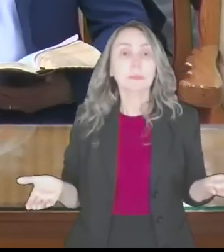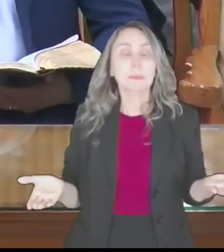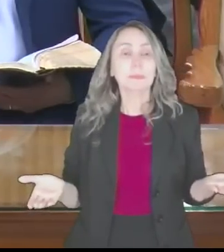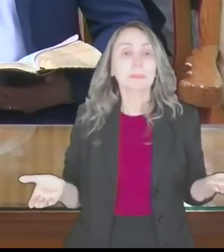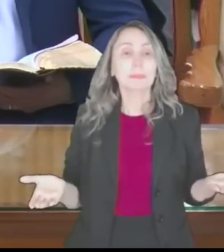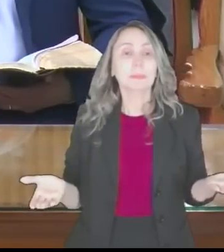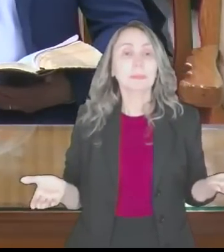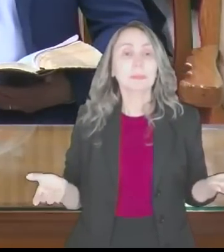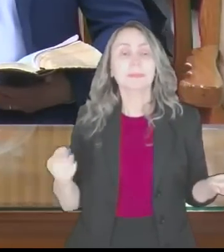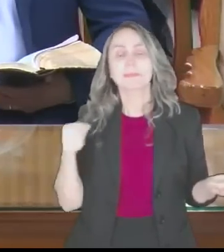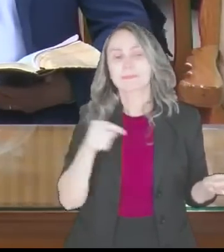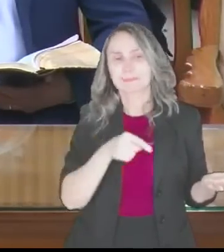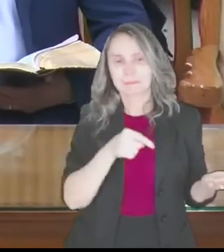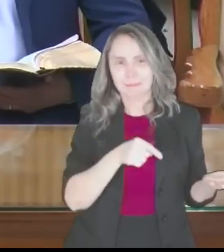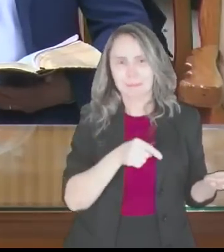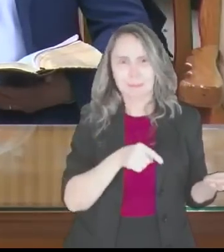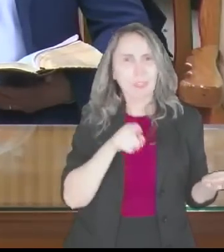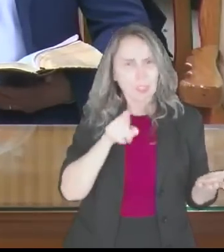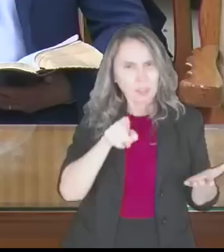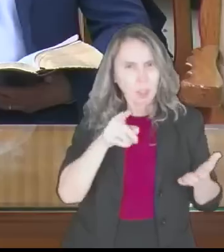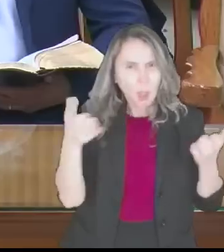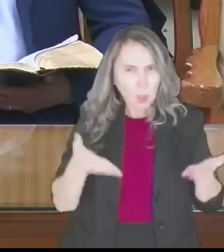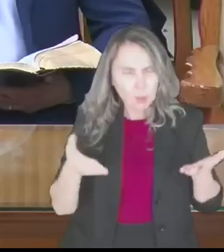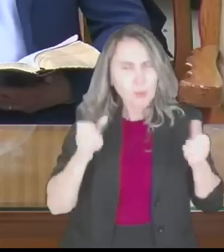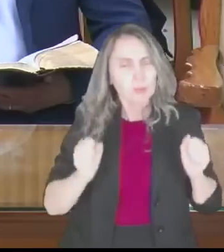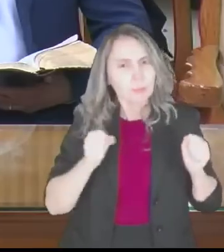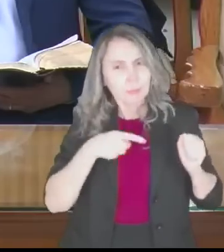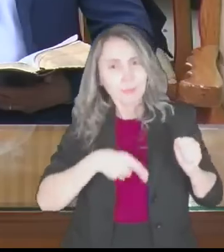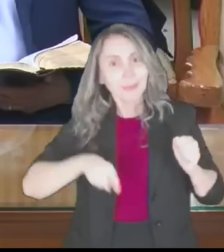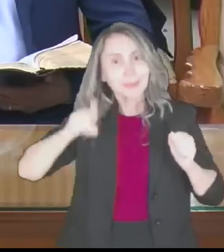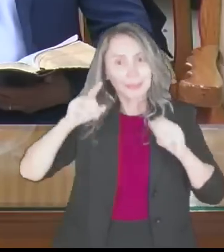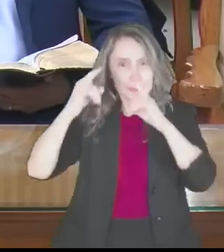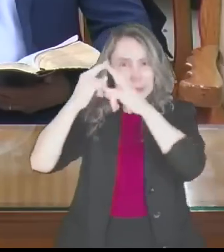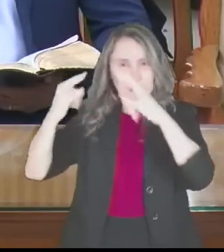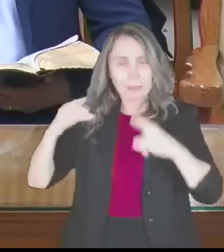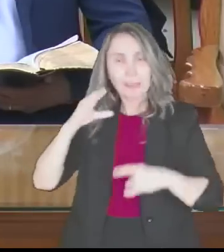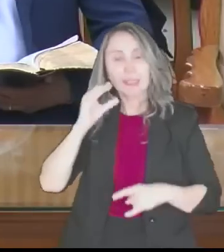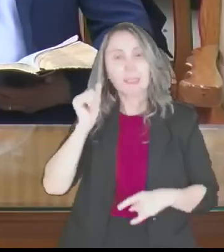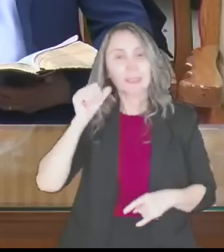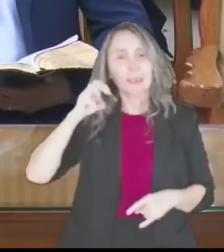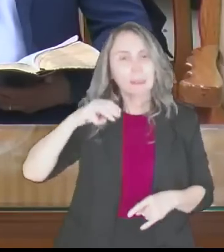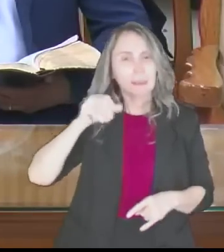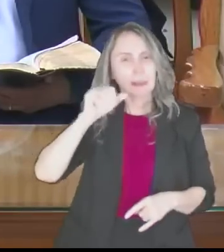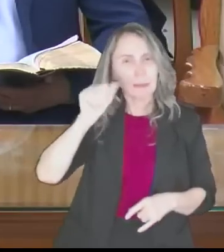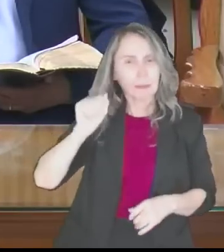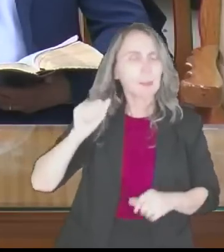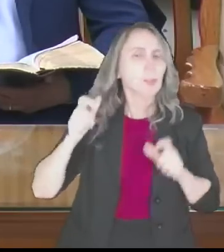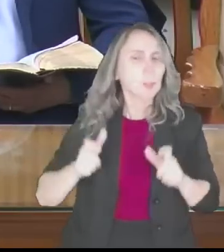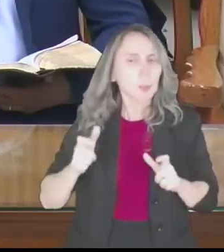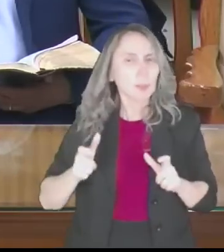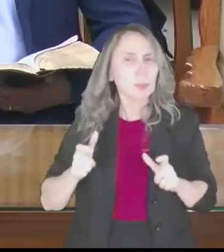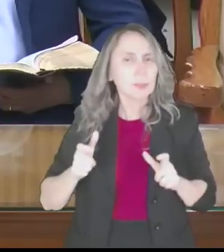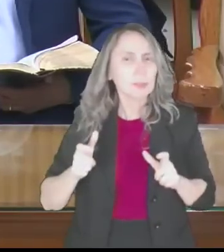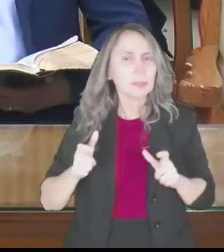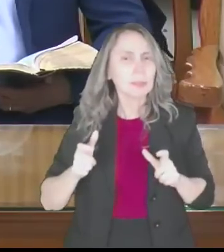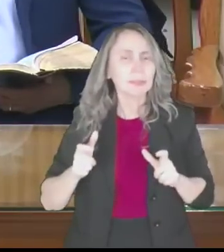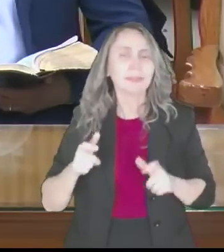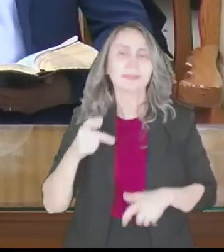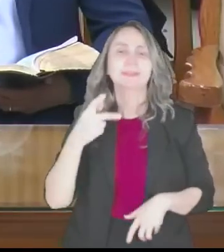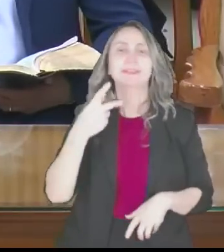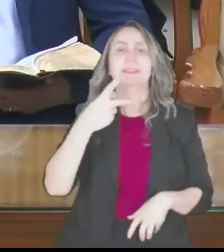E ainda hoje você pode ir para a câmara? Onde? Casa.